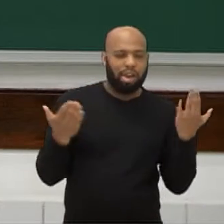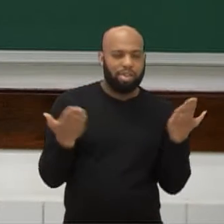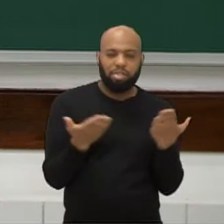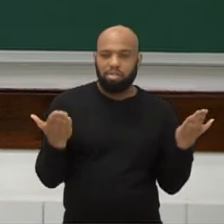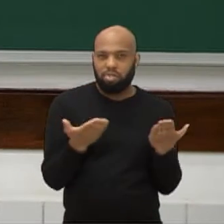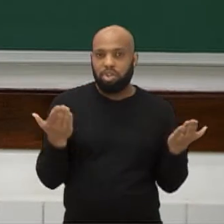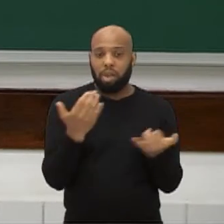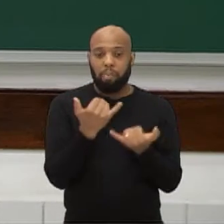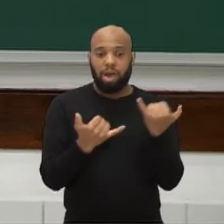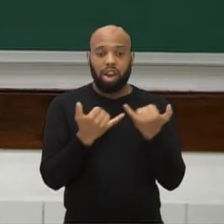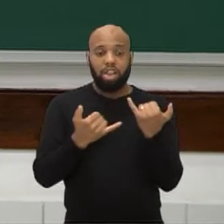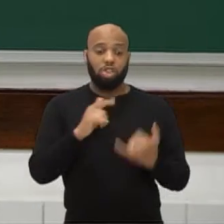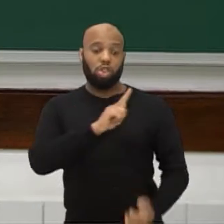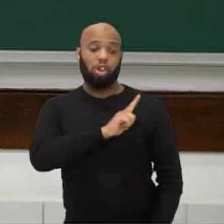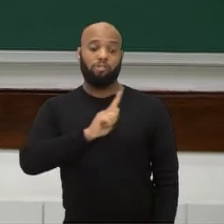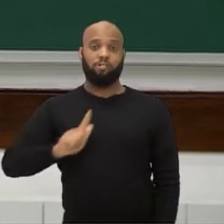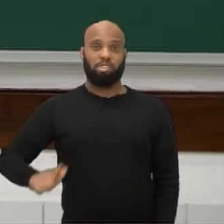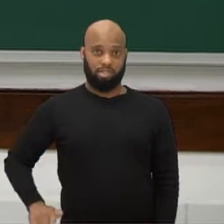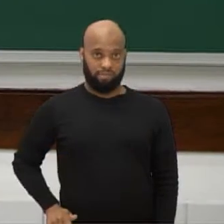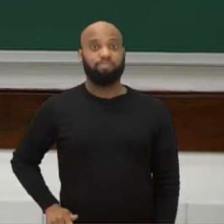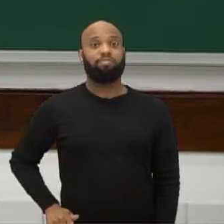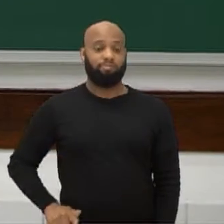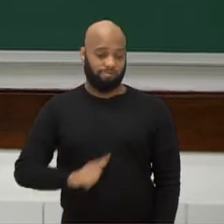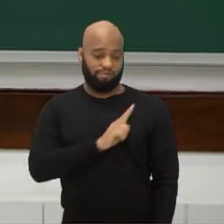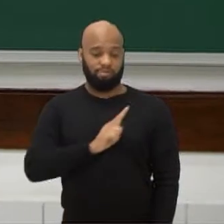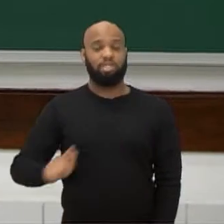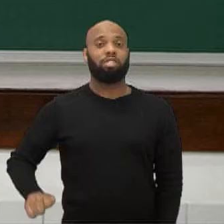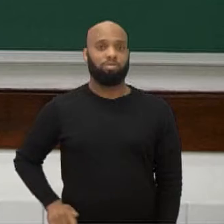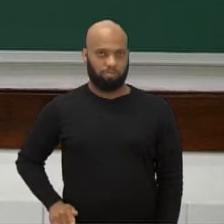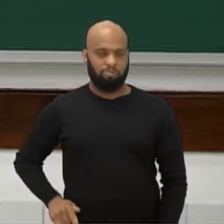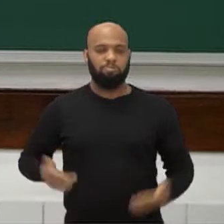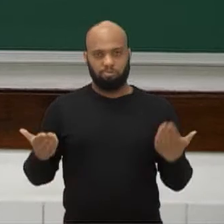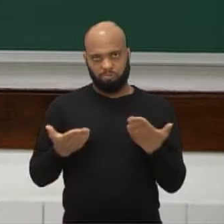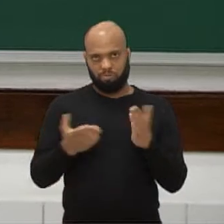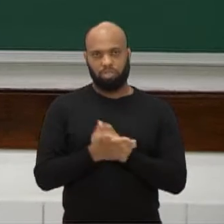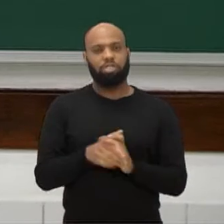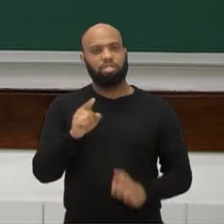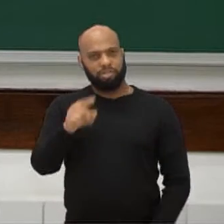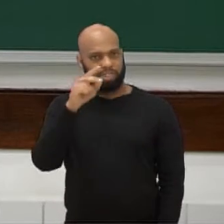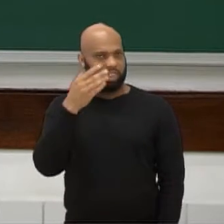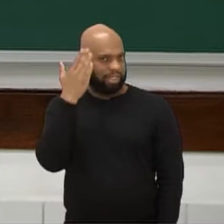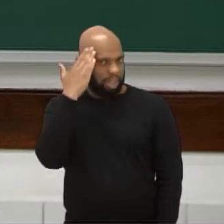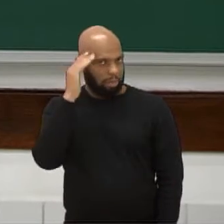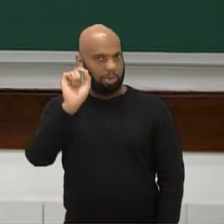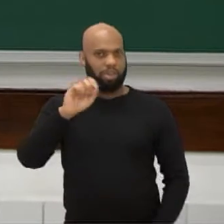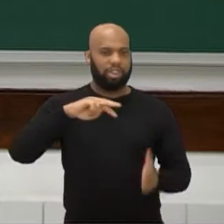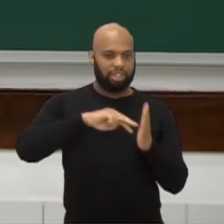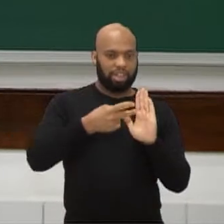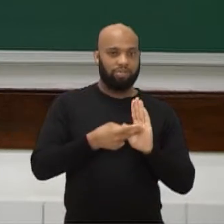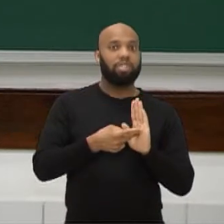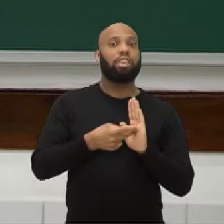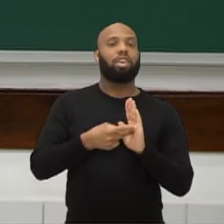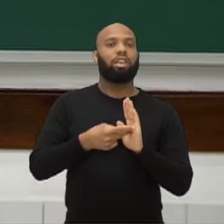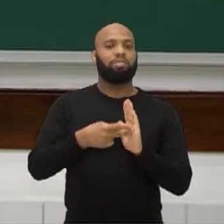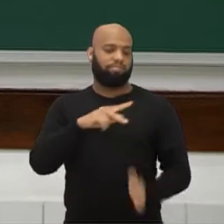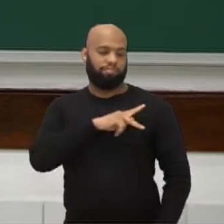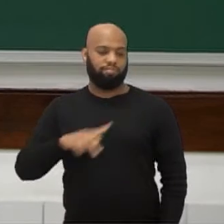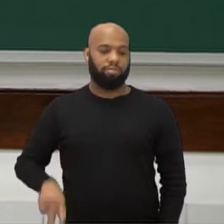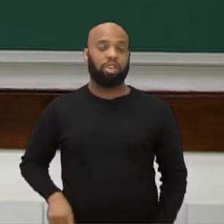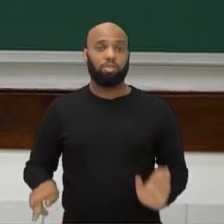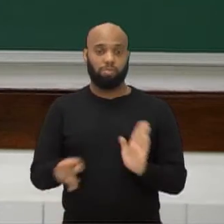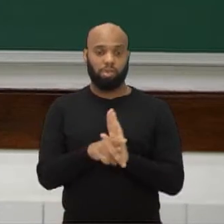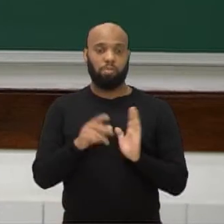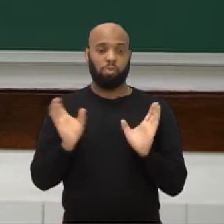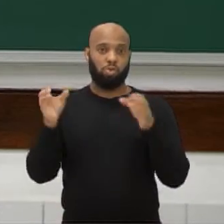poderia nos lembrar o governador do estado. Para a gente fazer para você se situar um pouquinho sobre o que seria um presidente da província,